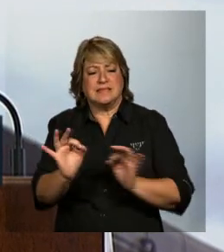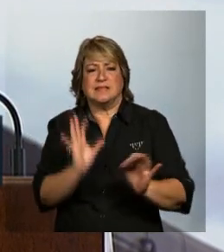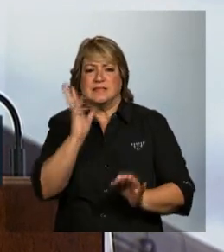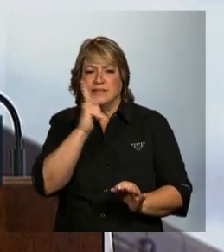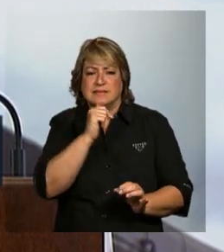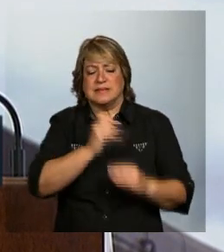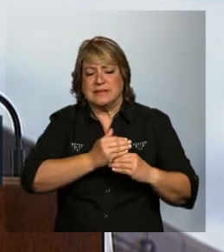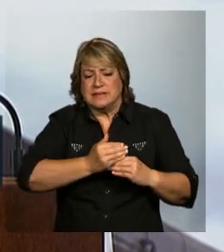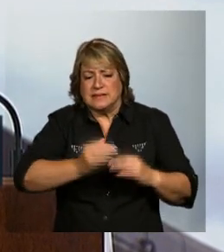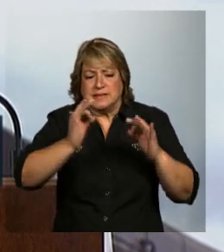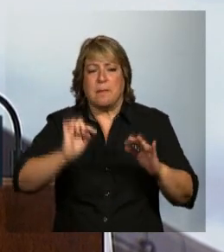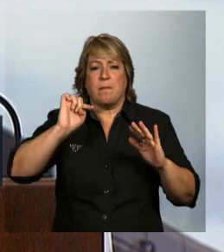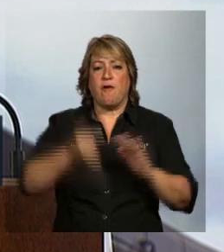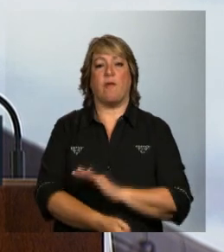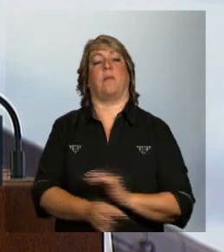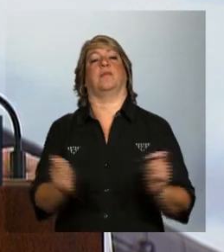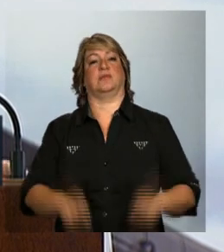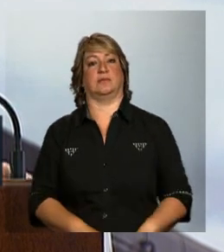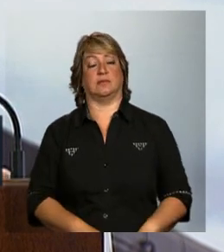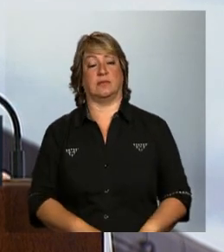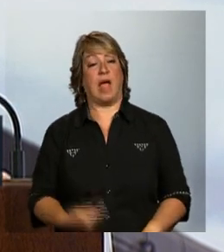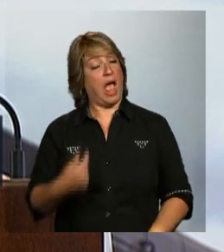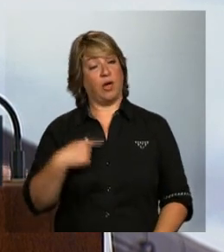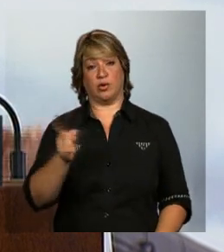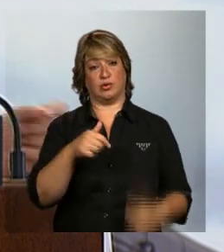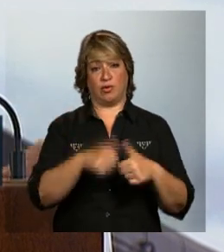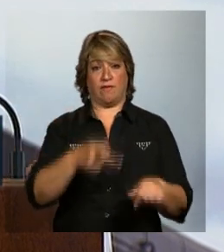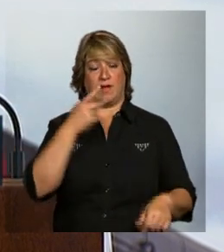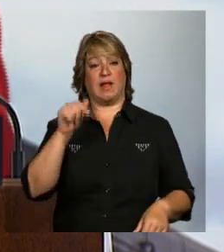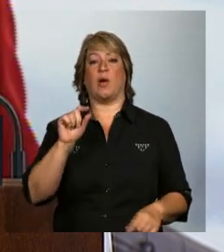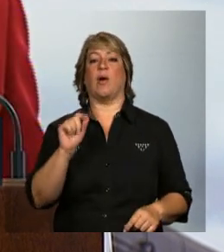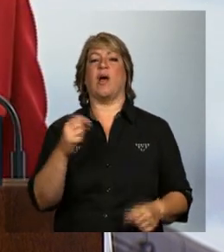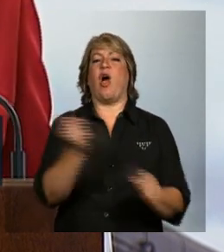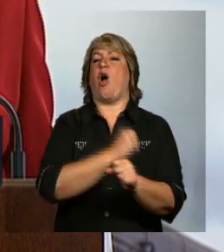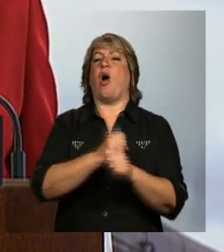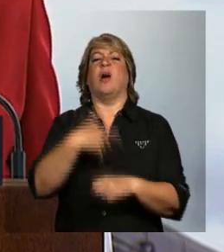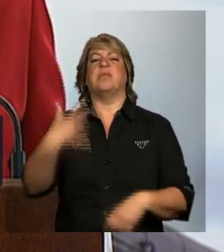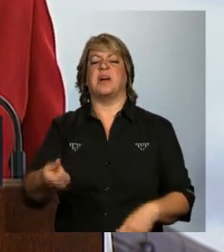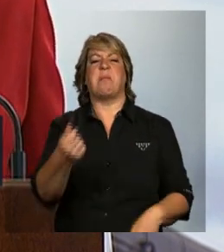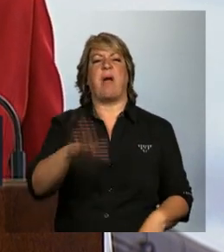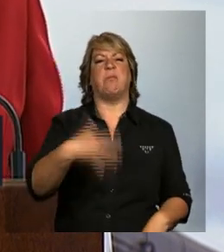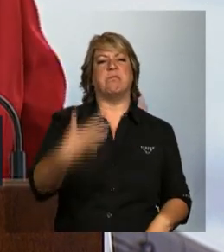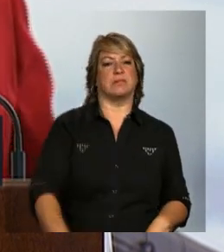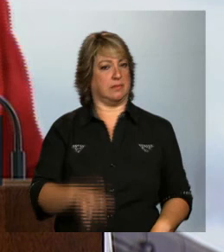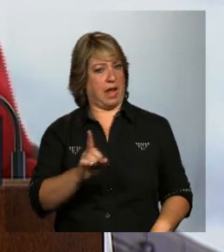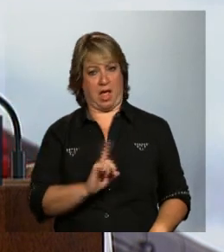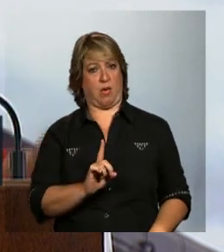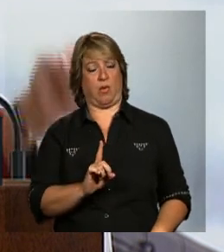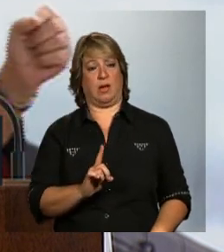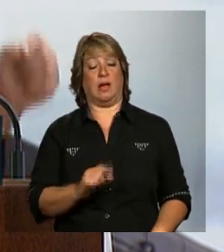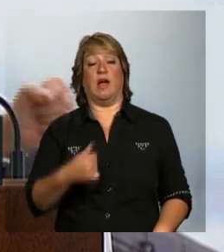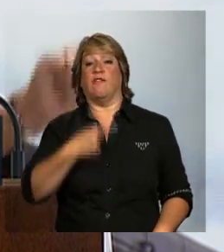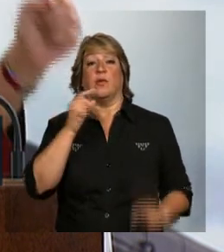fazendo aqui a de demagogia da infraestrutura barata eu estou fazendo aqui a